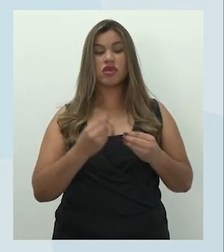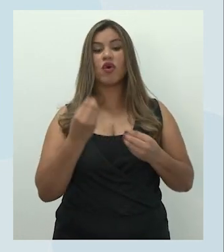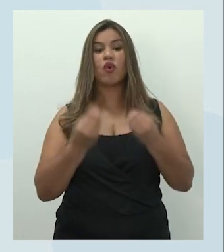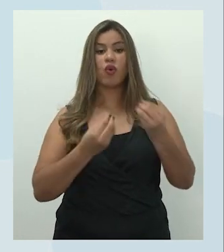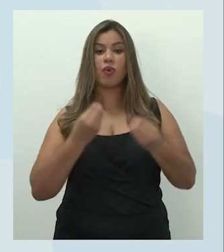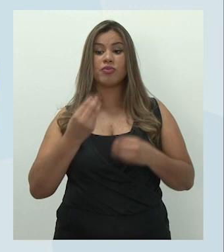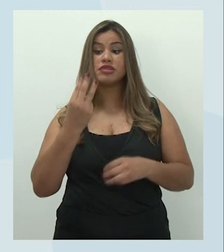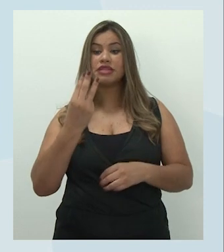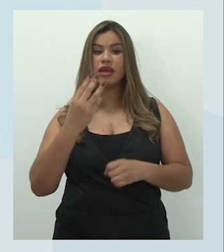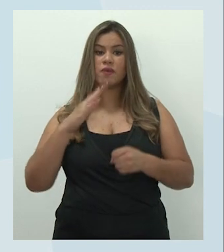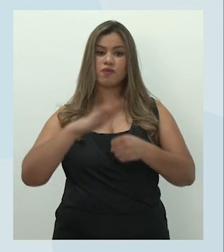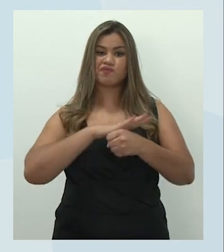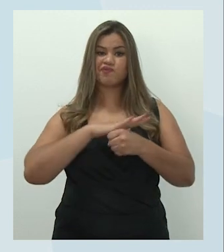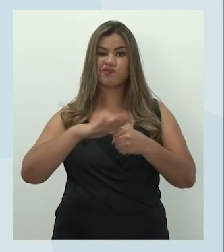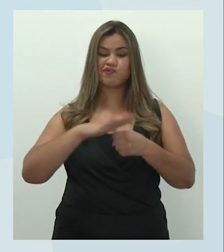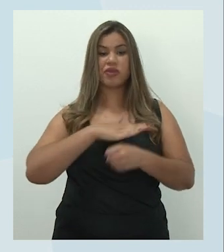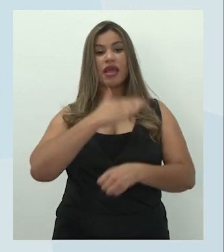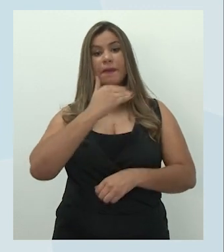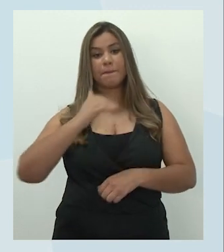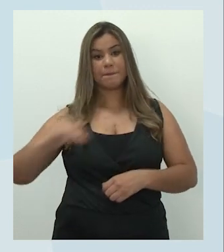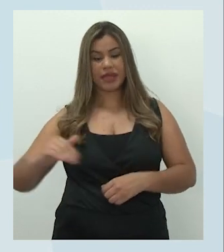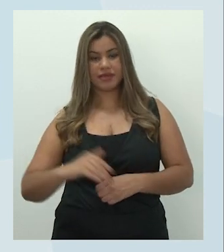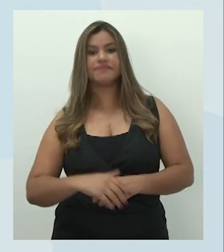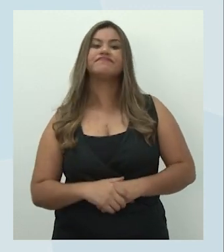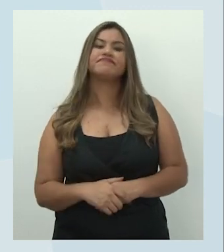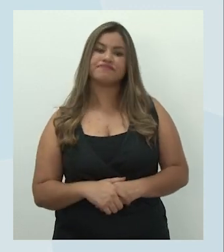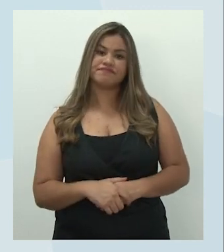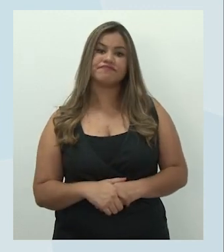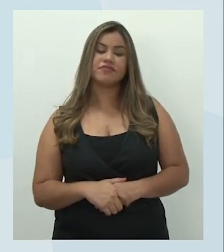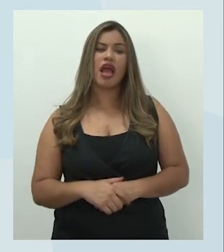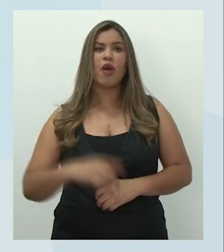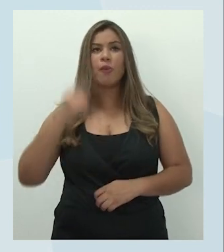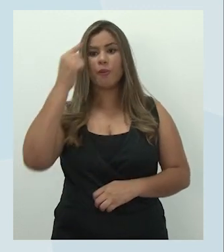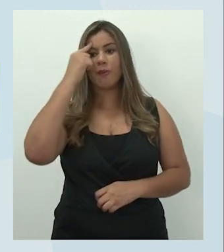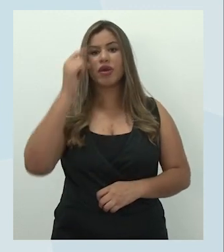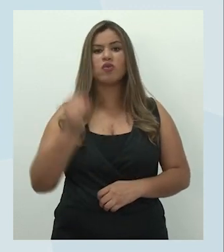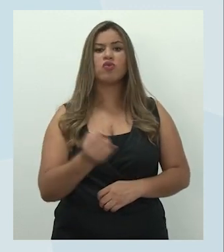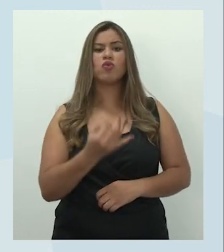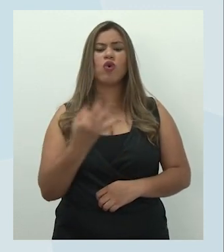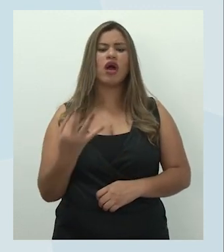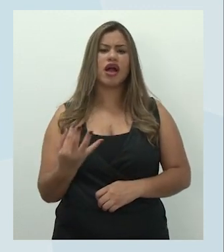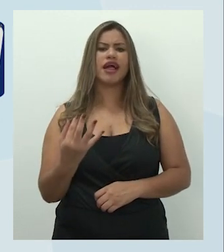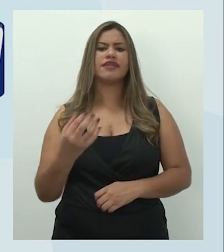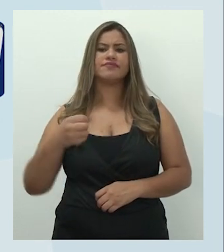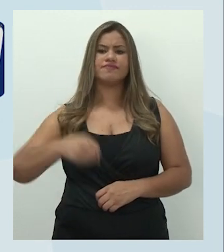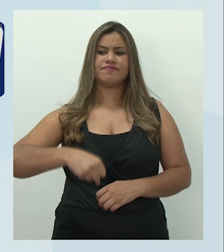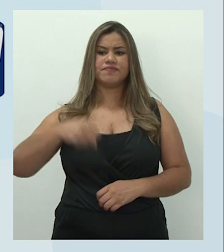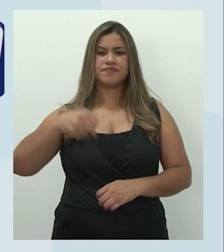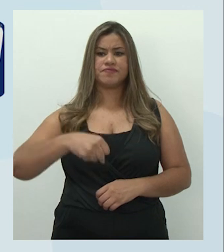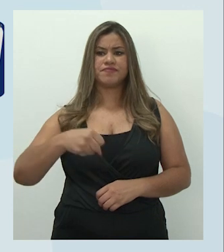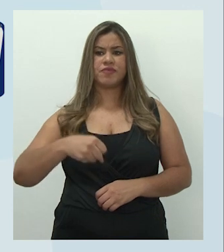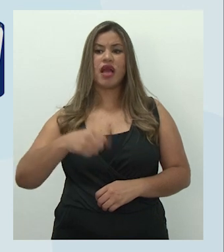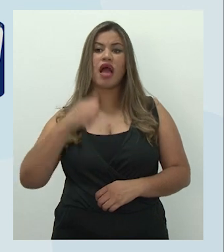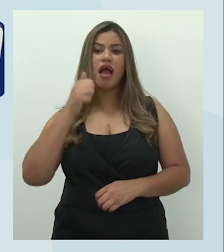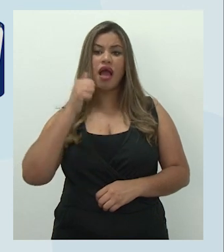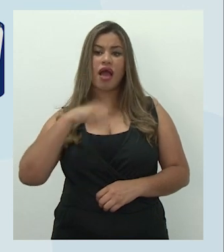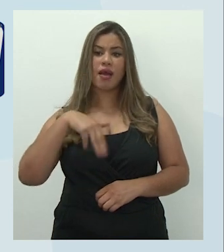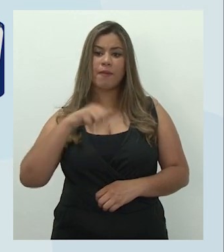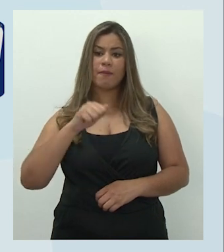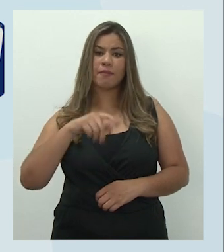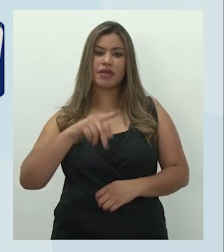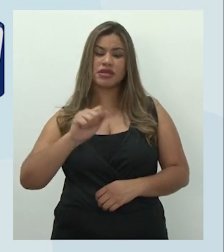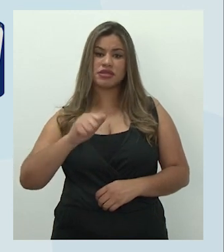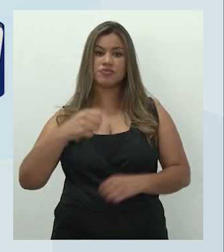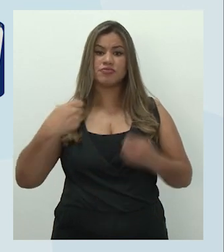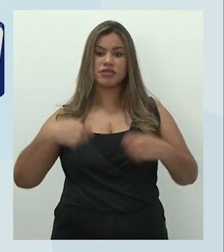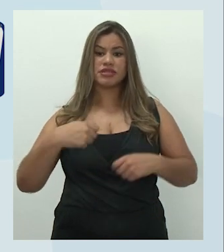meia. E aí eu penso na quantidade de latas. Eu sei que a Amanda tem 4 latas. Para isso, ela precisa de mais 3 para ficar com um total de